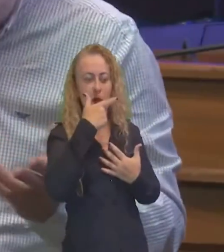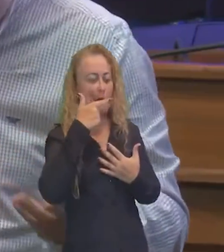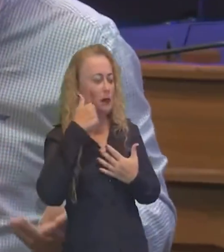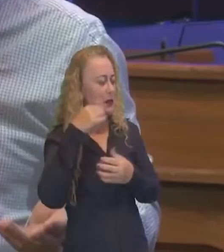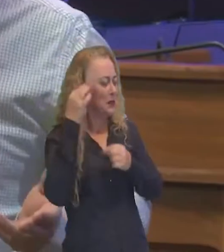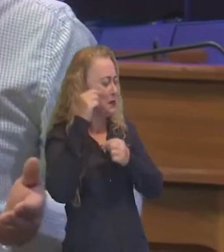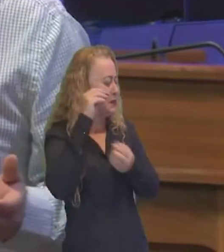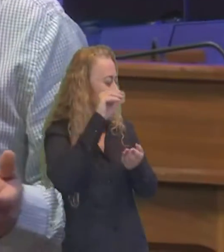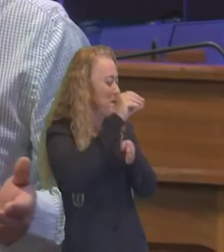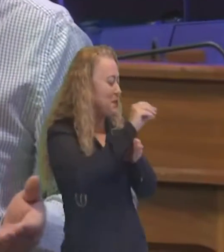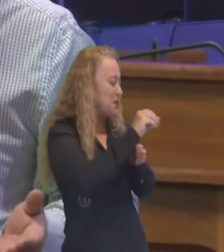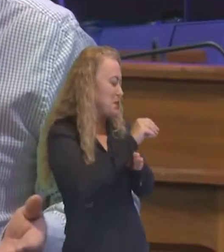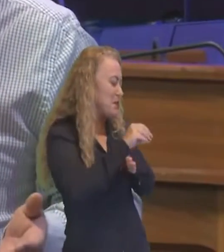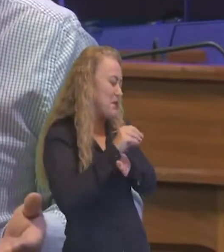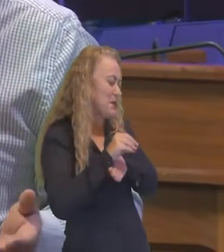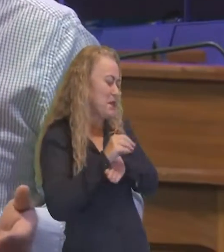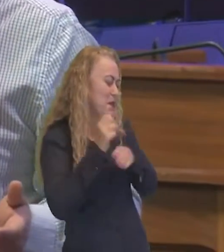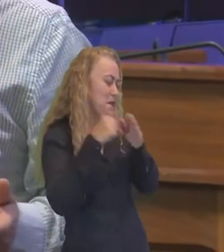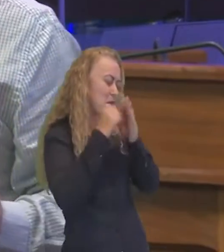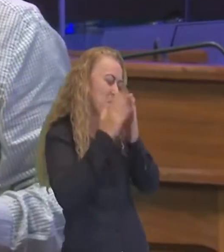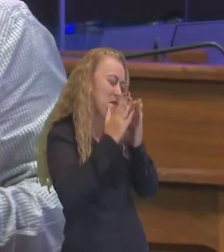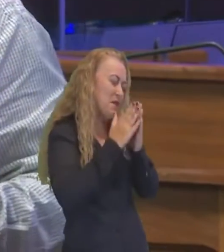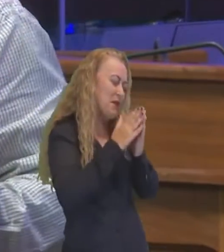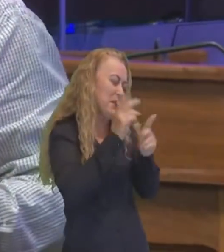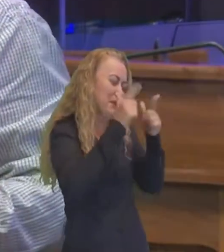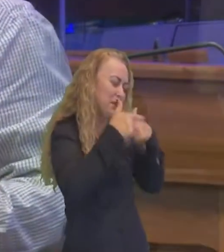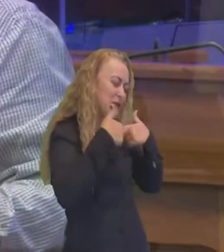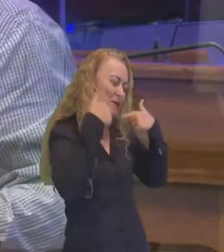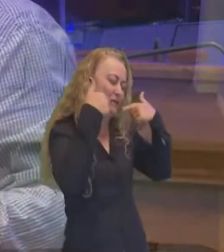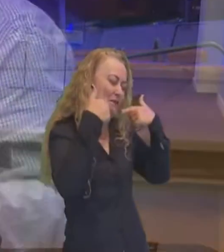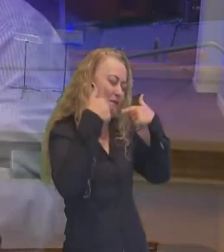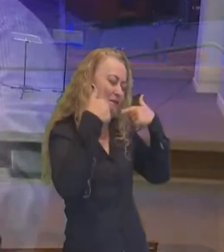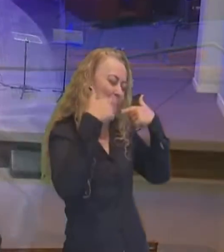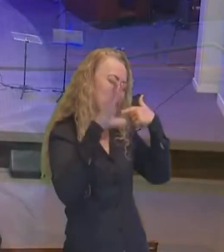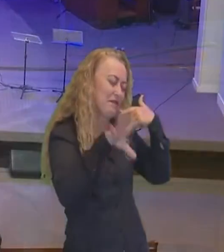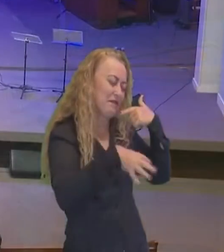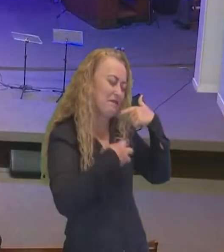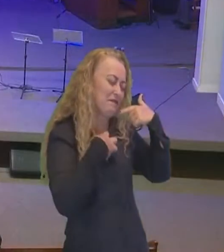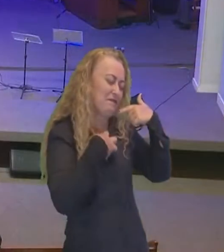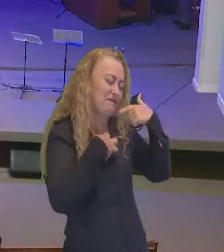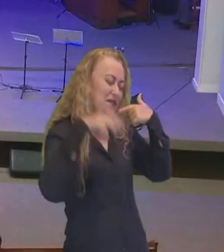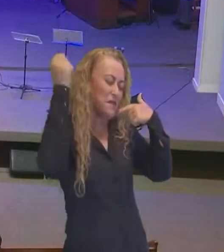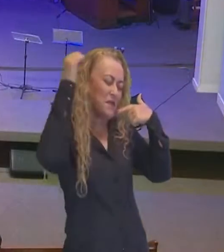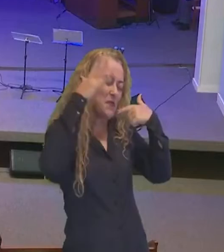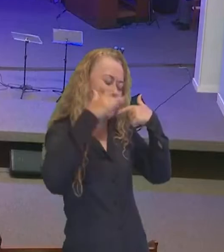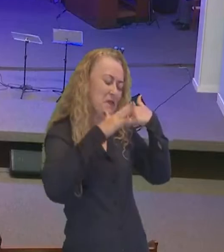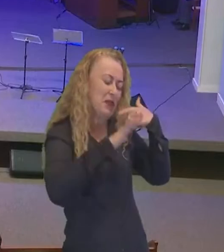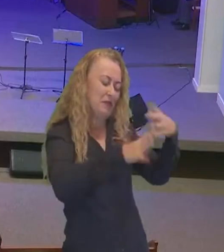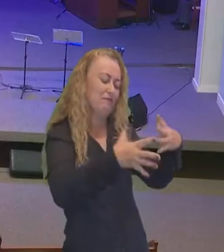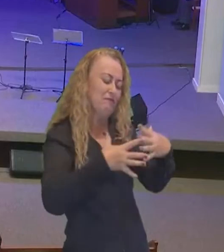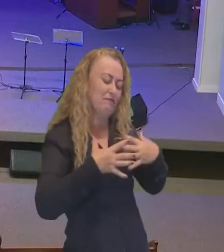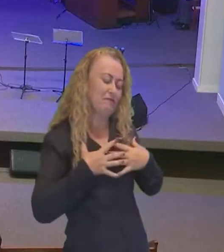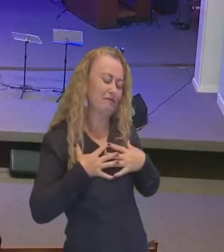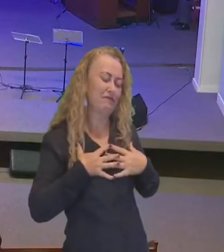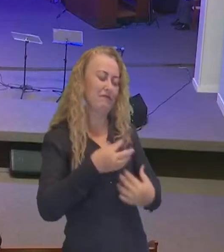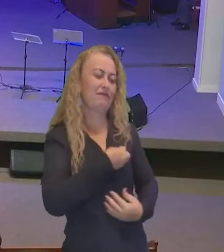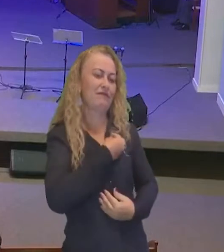ela esboçou um sorriso, e aquele sorriso foi bênção de Deus para a minha